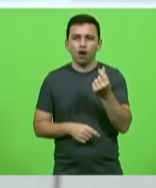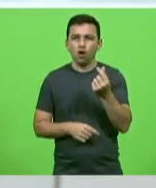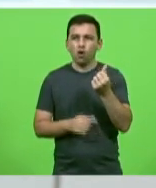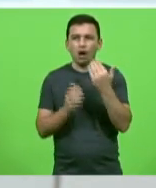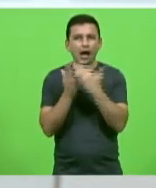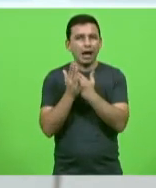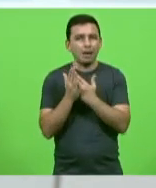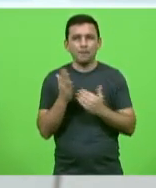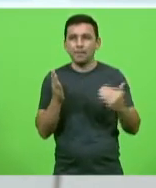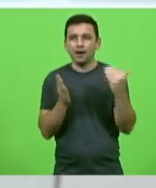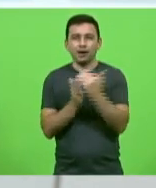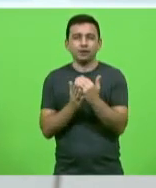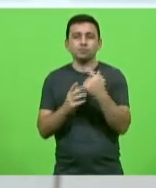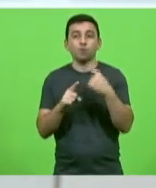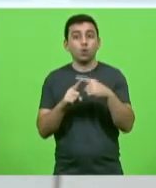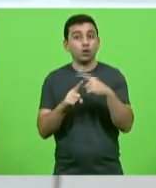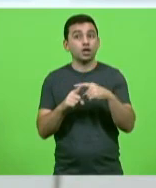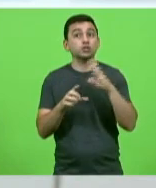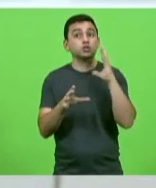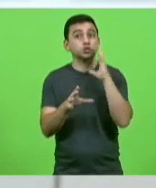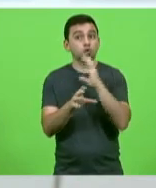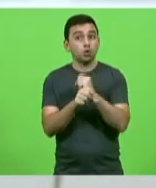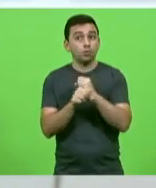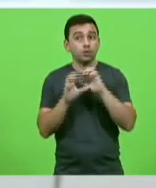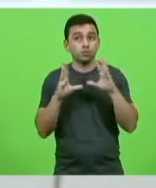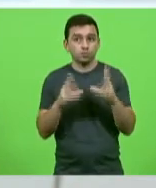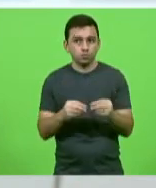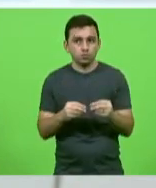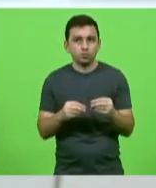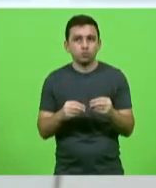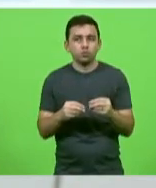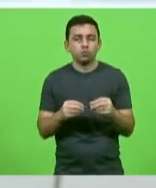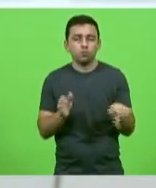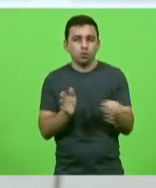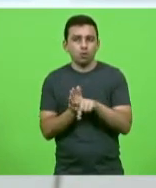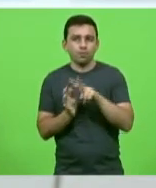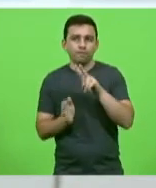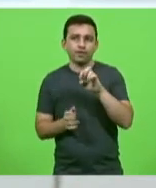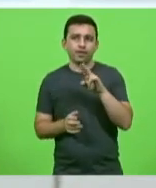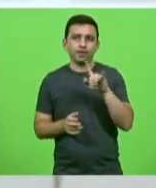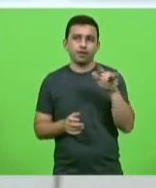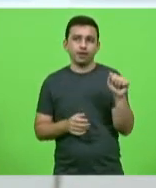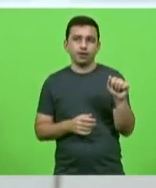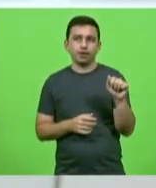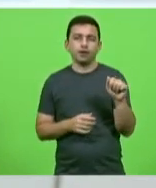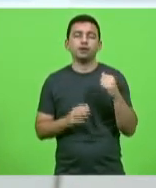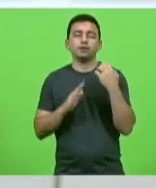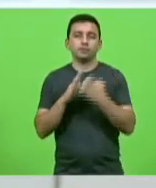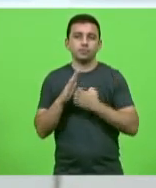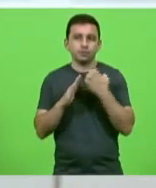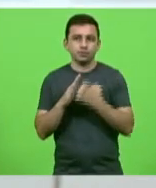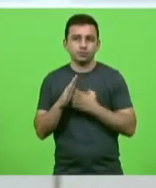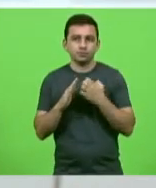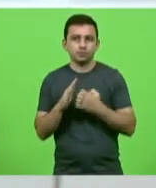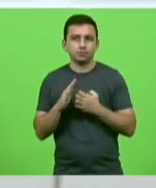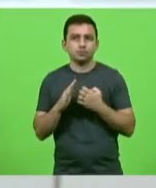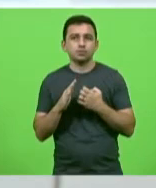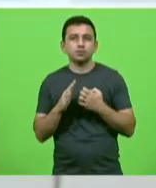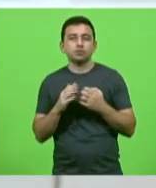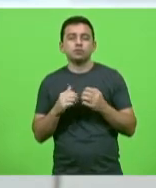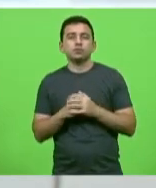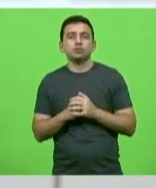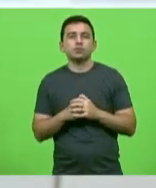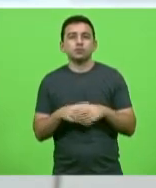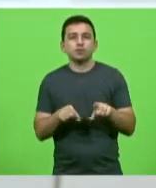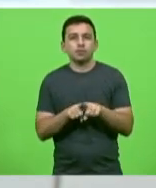haja Vista que o valor total da aquisição de Tais peças pela mega meg da empresa CS Electronic